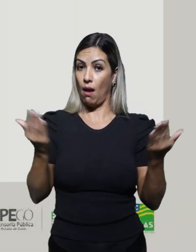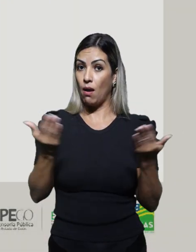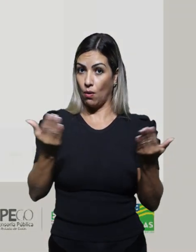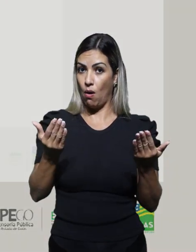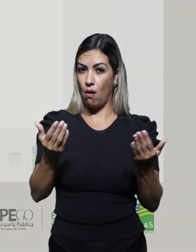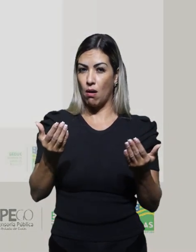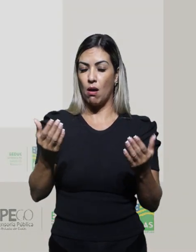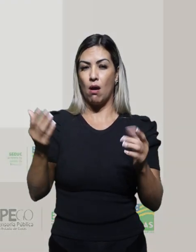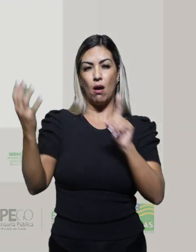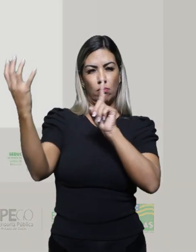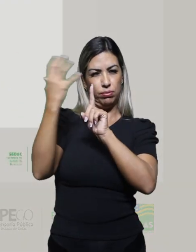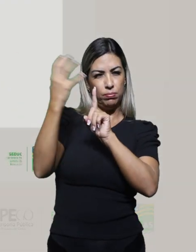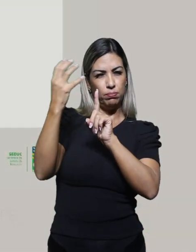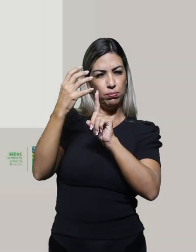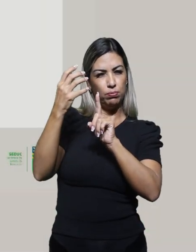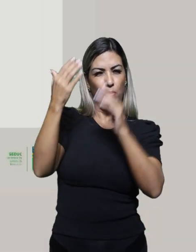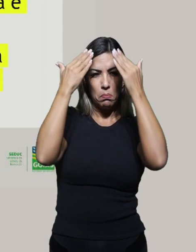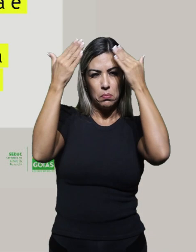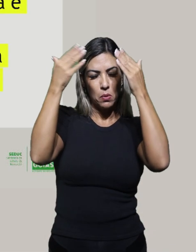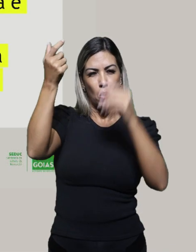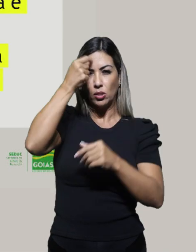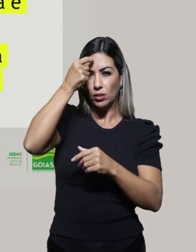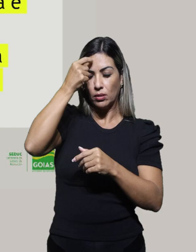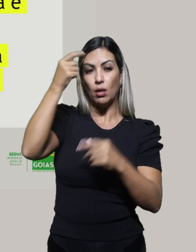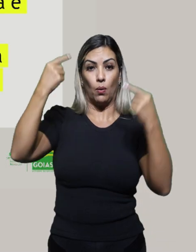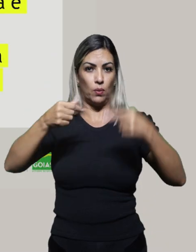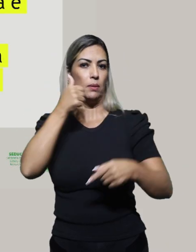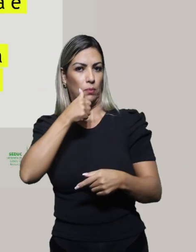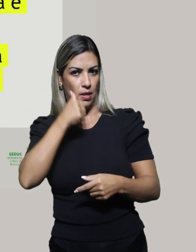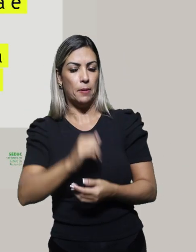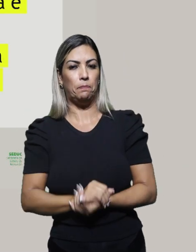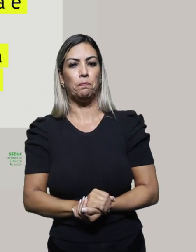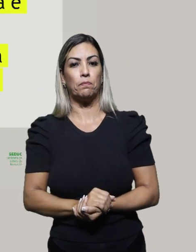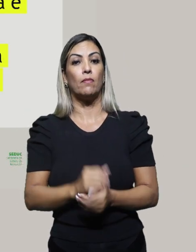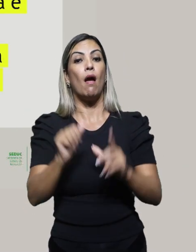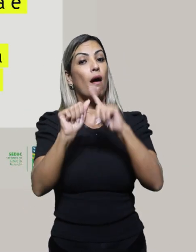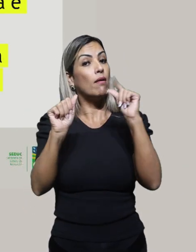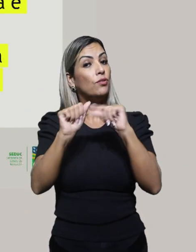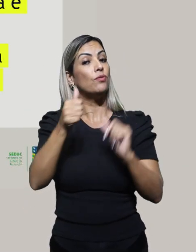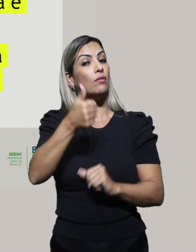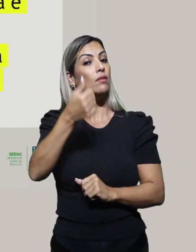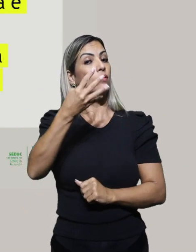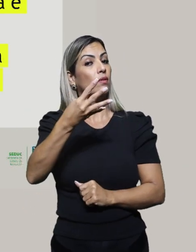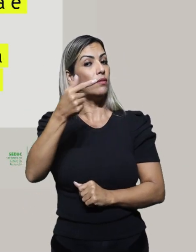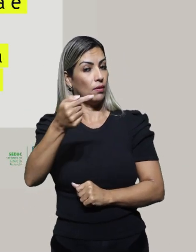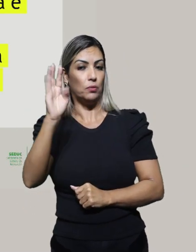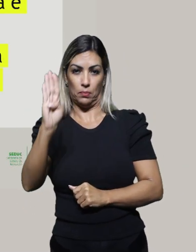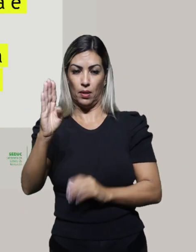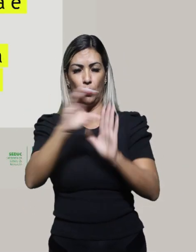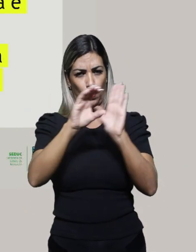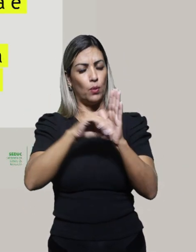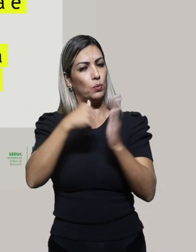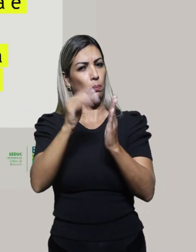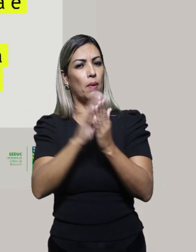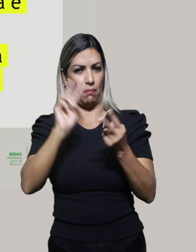Agora nós vamos ver o crime de violência psicológica contra a mulher, que está ali no artigo 147b